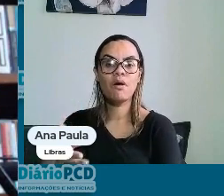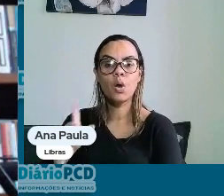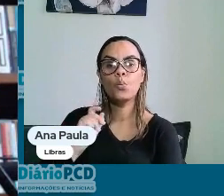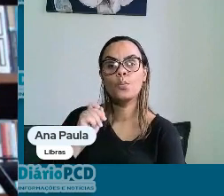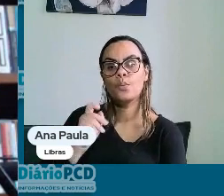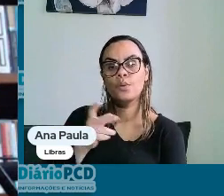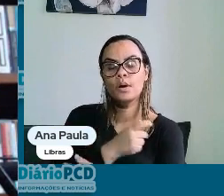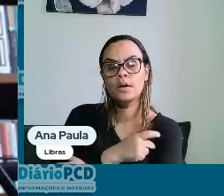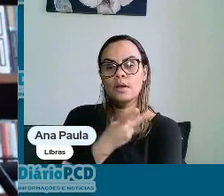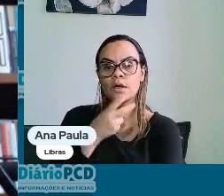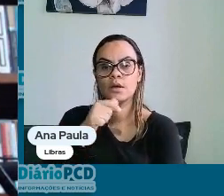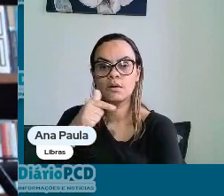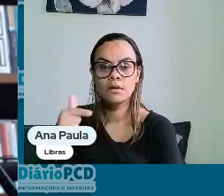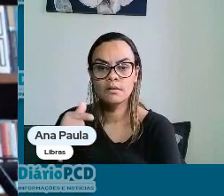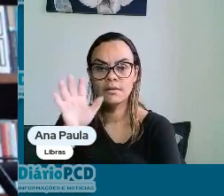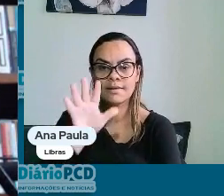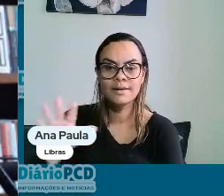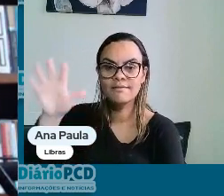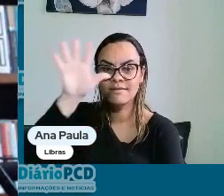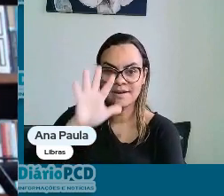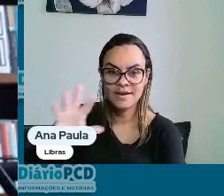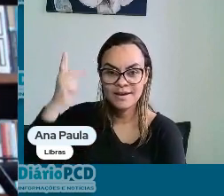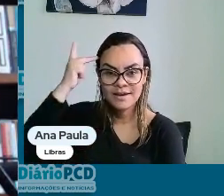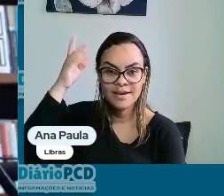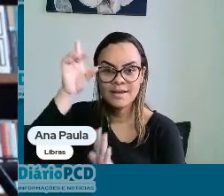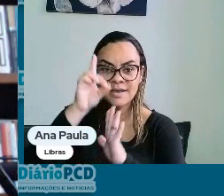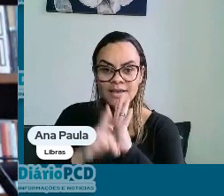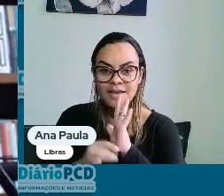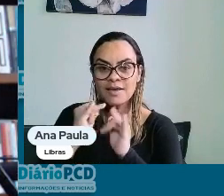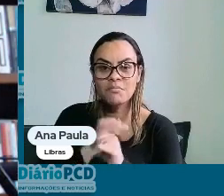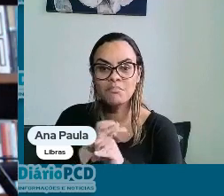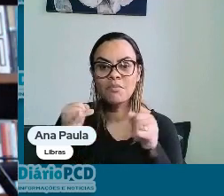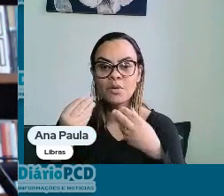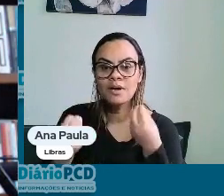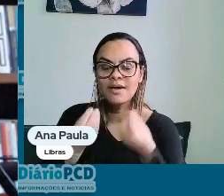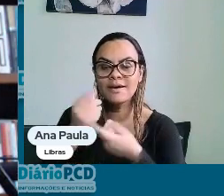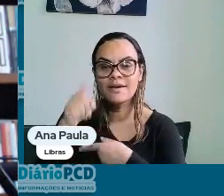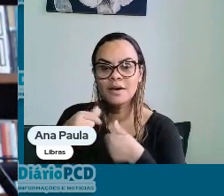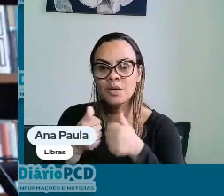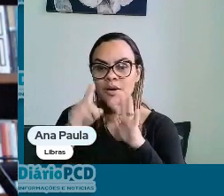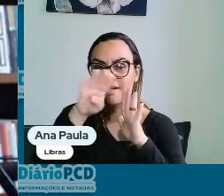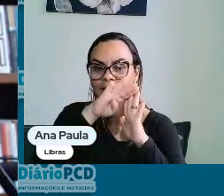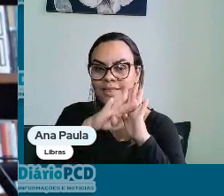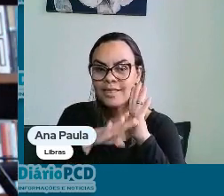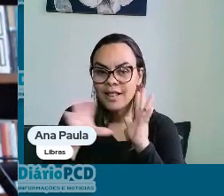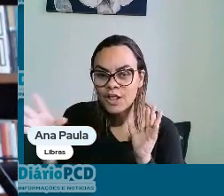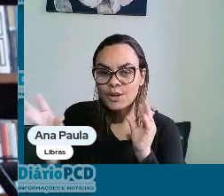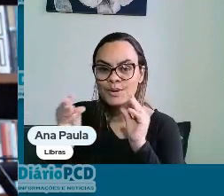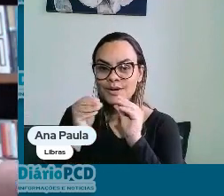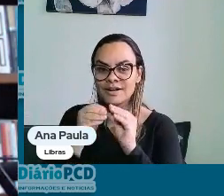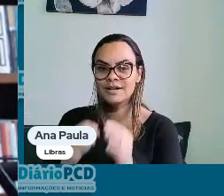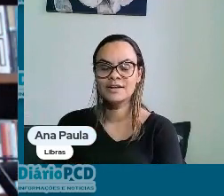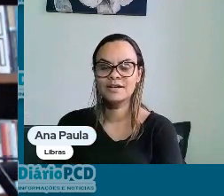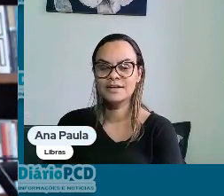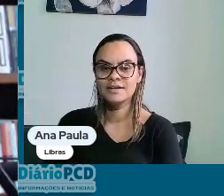os 27 estados que têm direito de dizer como é que é, seguindo a lei complementar que define